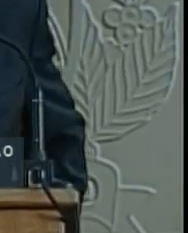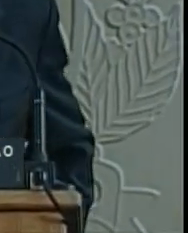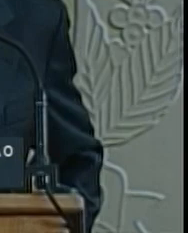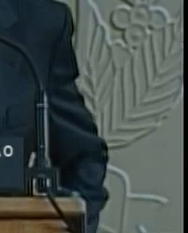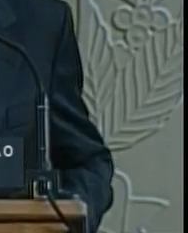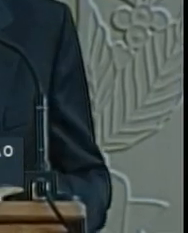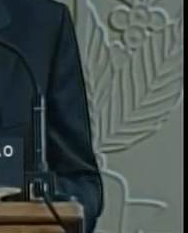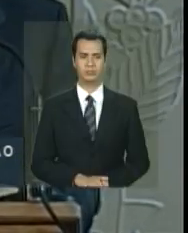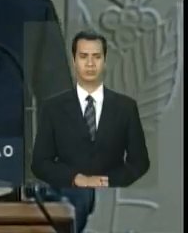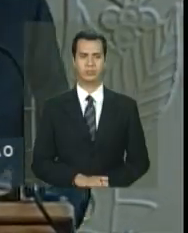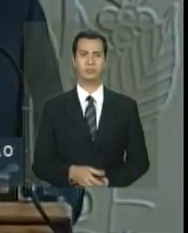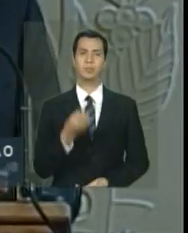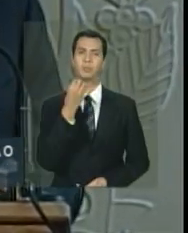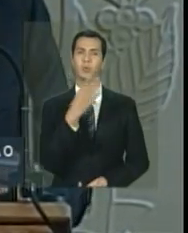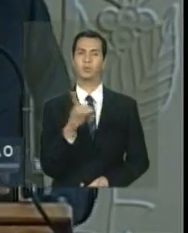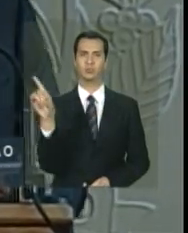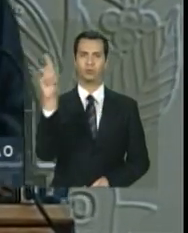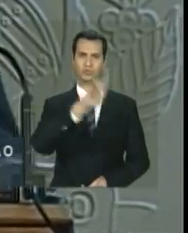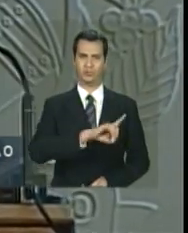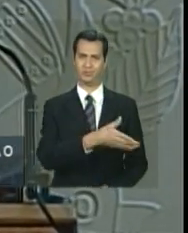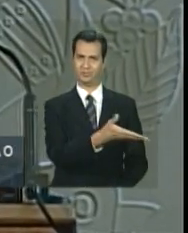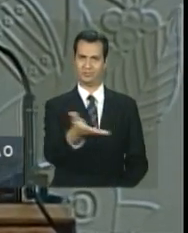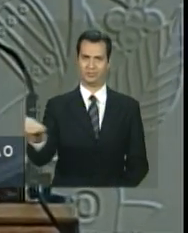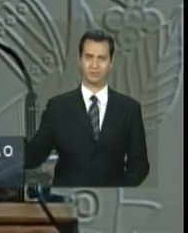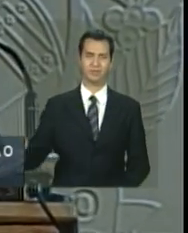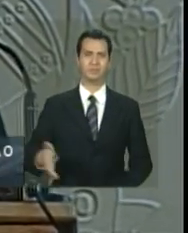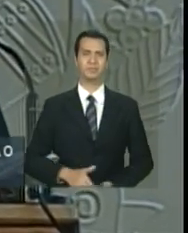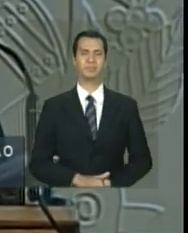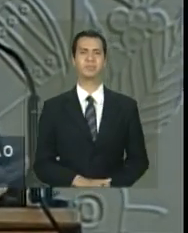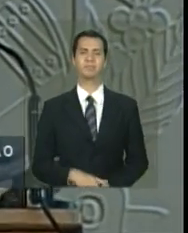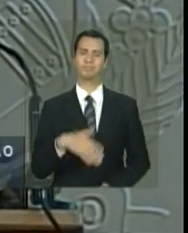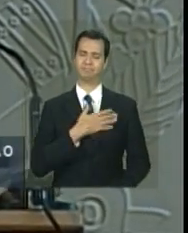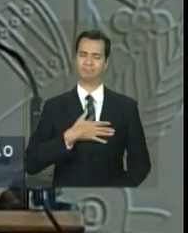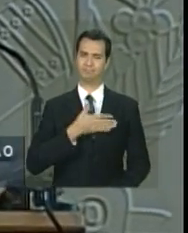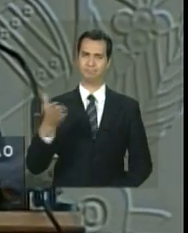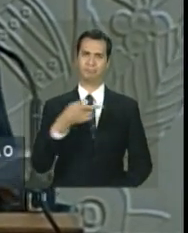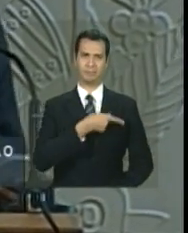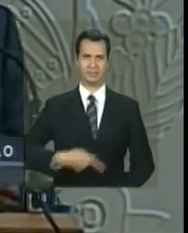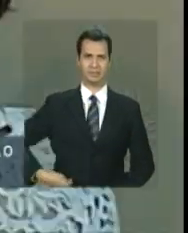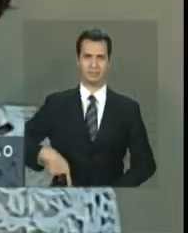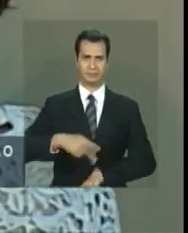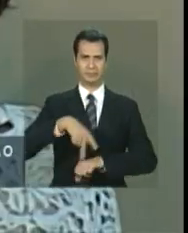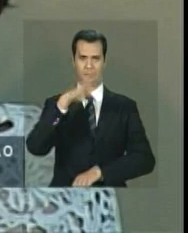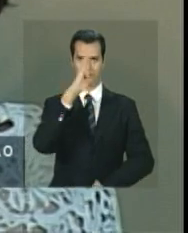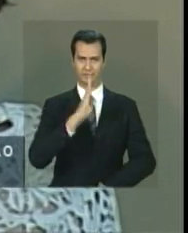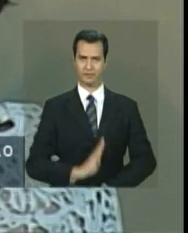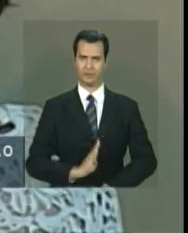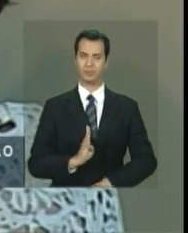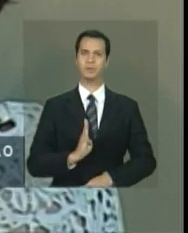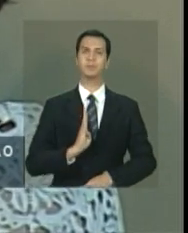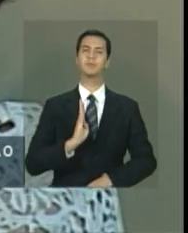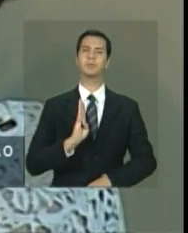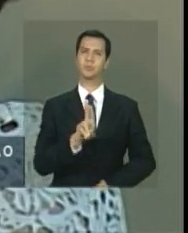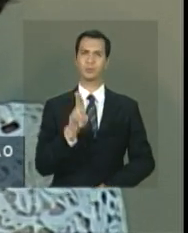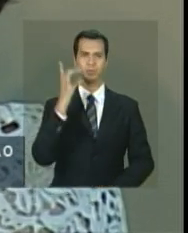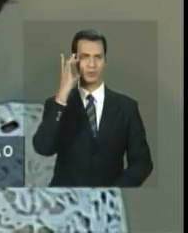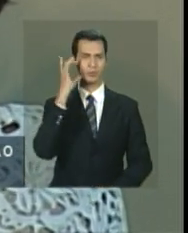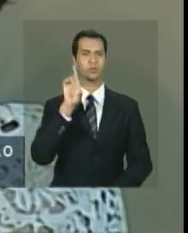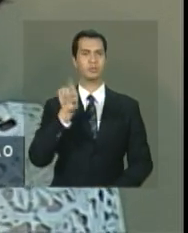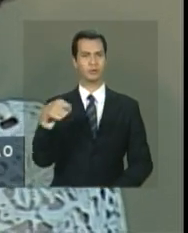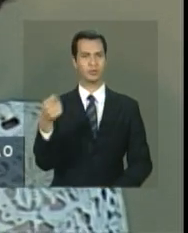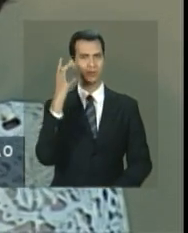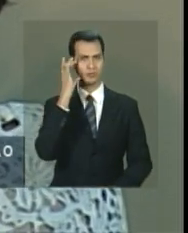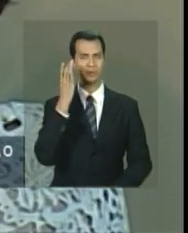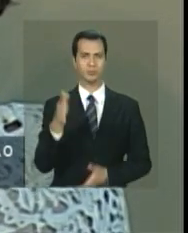Bom dia a todas e a todos. Estimada Presidenta da República Federativa do Brasil, Dilma Rousseff,